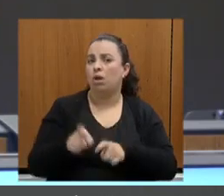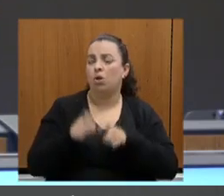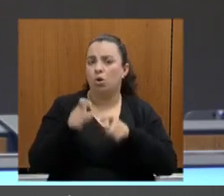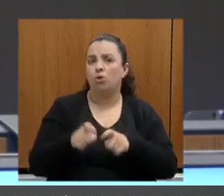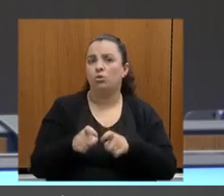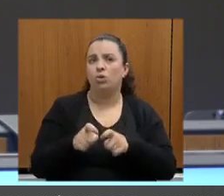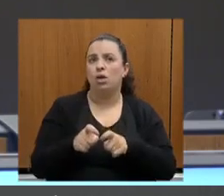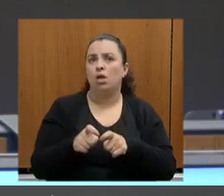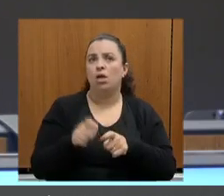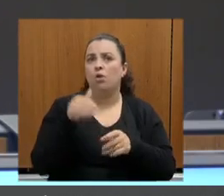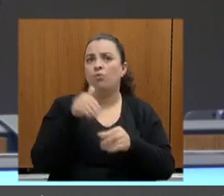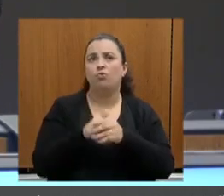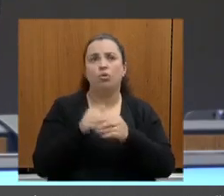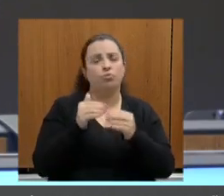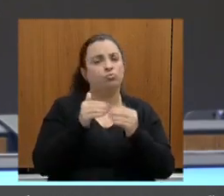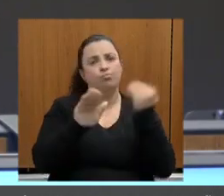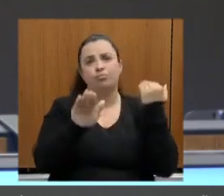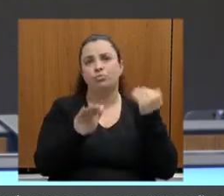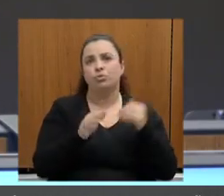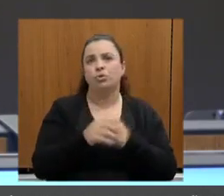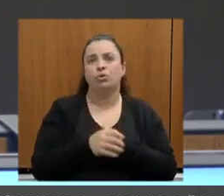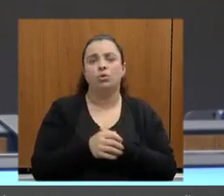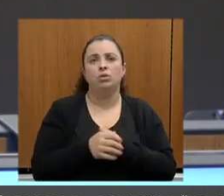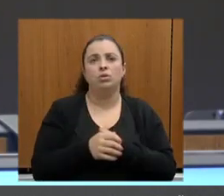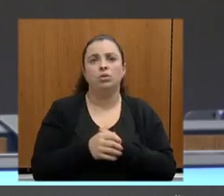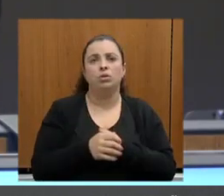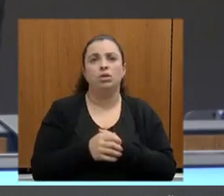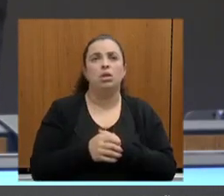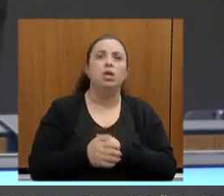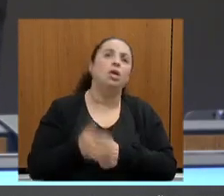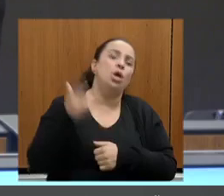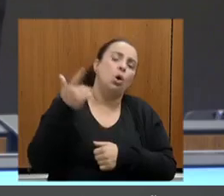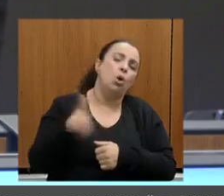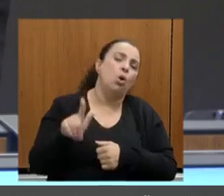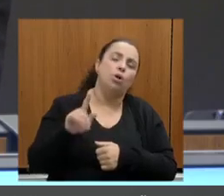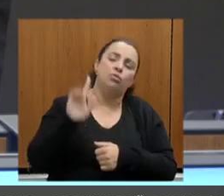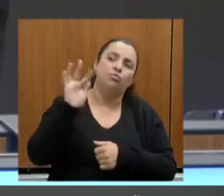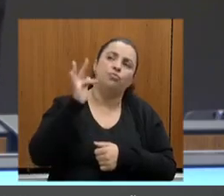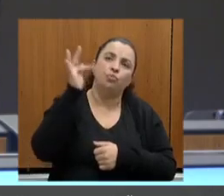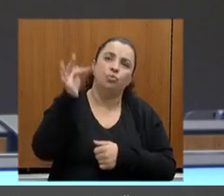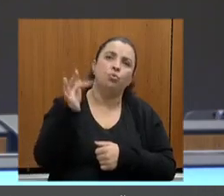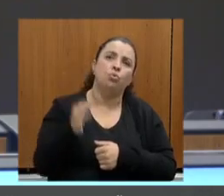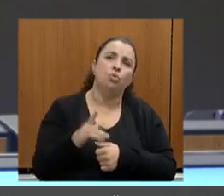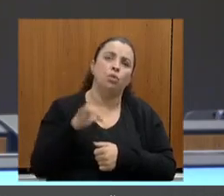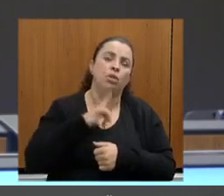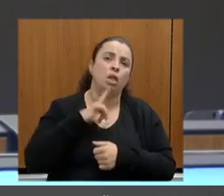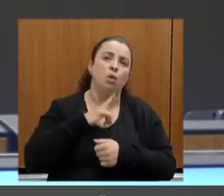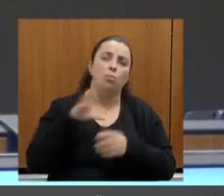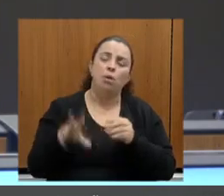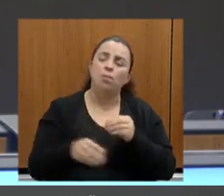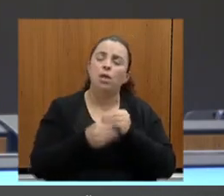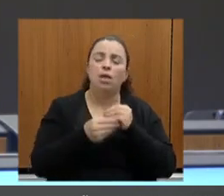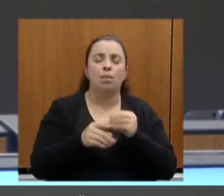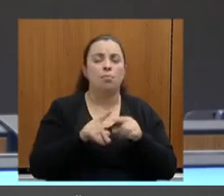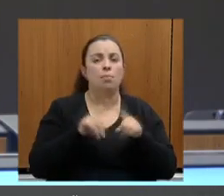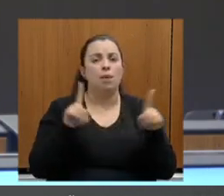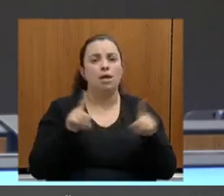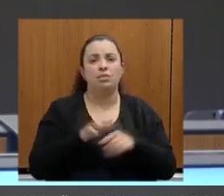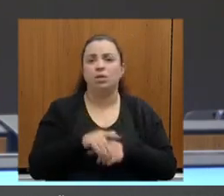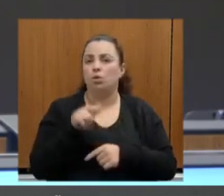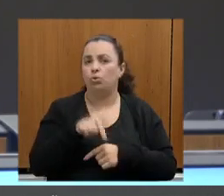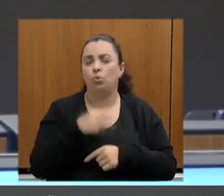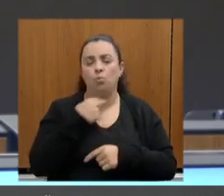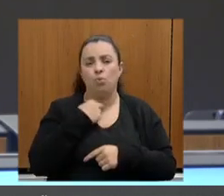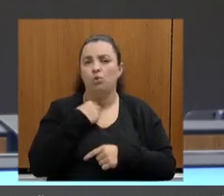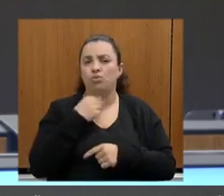contra se for dos dedos que está aqui e apresentaria no outra rodada uma 1:30 mas eu eu não tenho